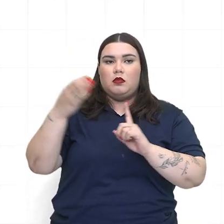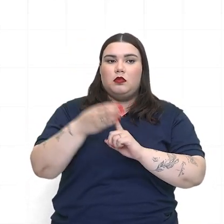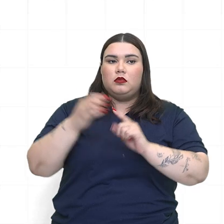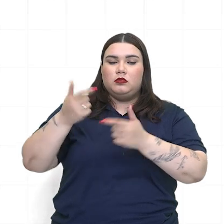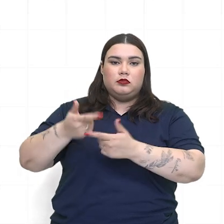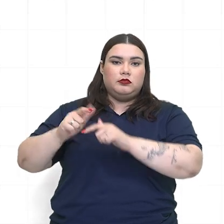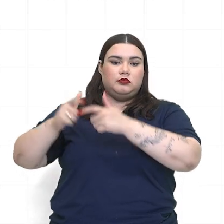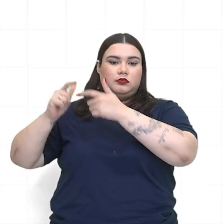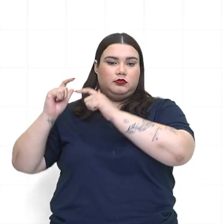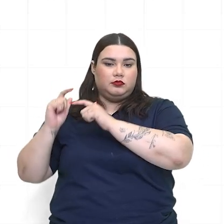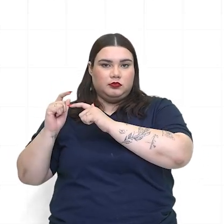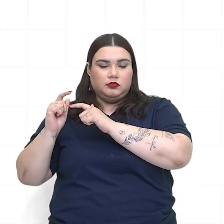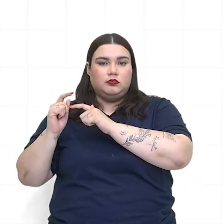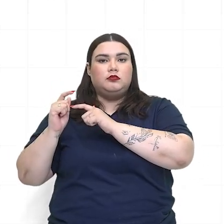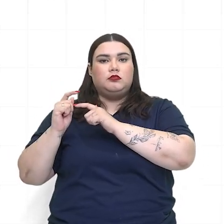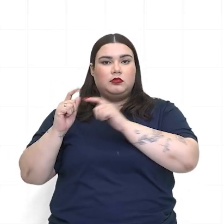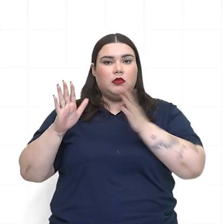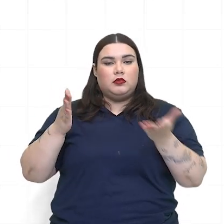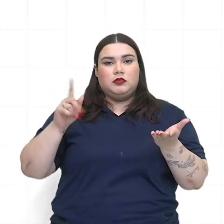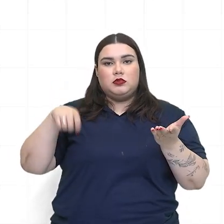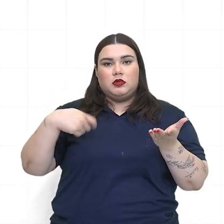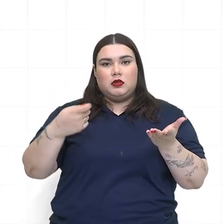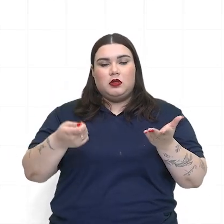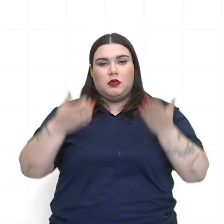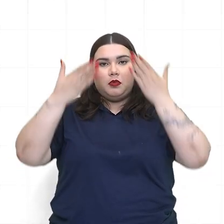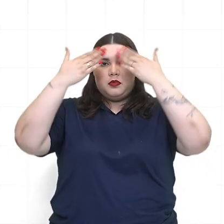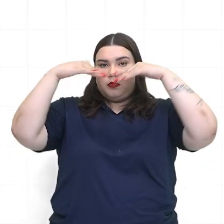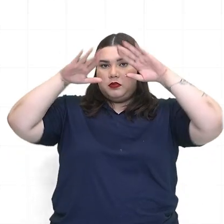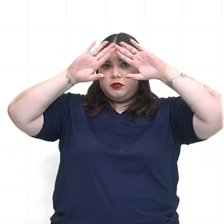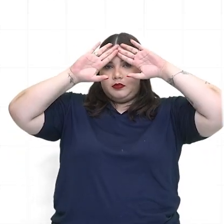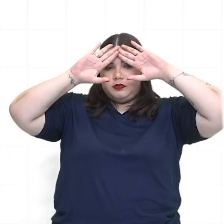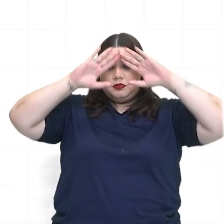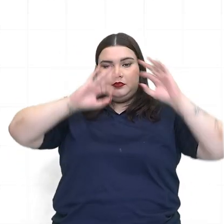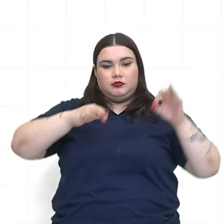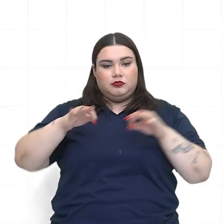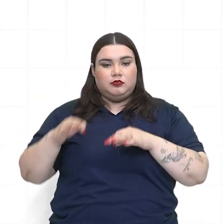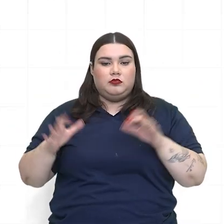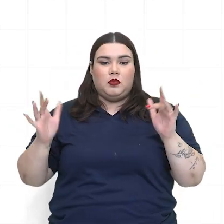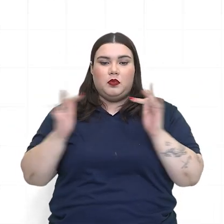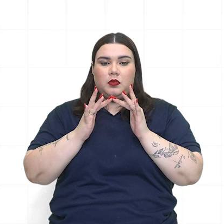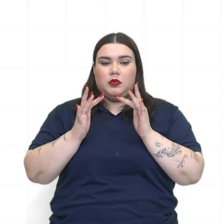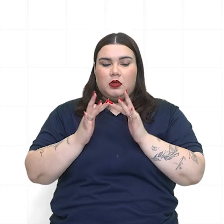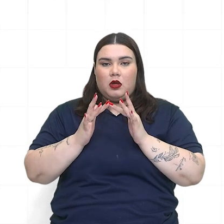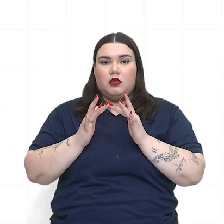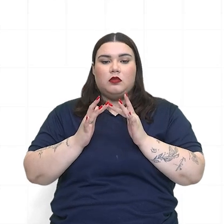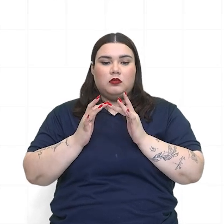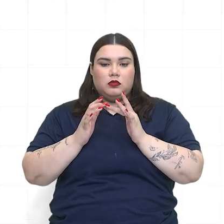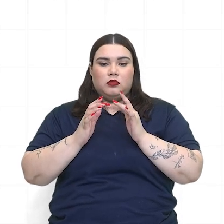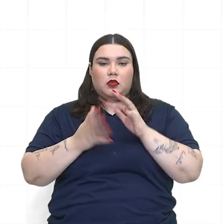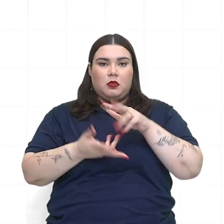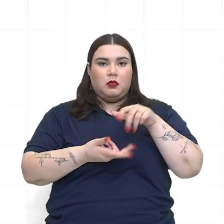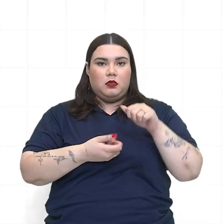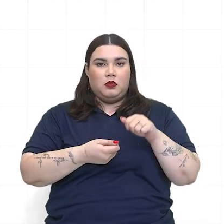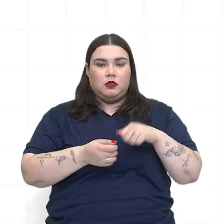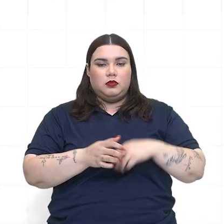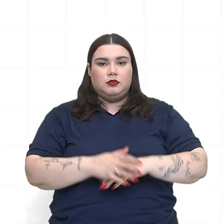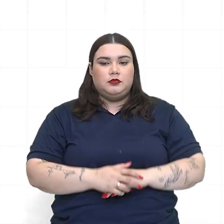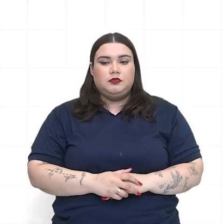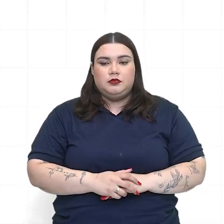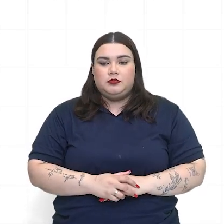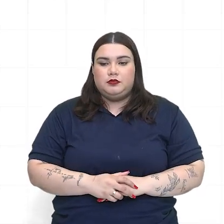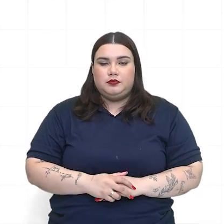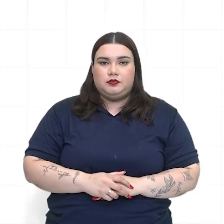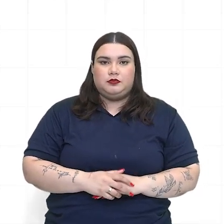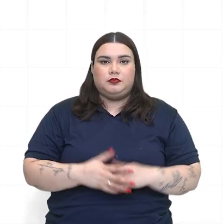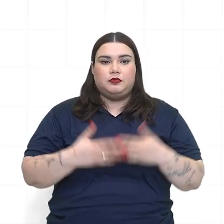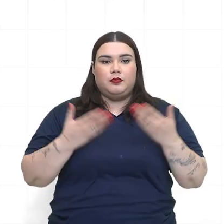da ancestralidade, que são os orixás, e a conexão com o outro e com o mundo. E